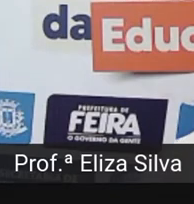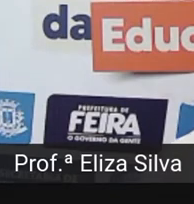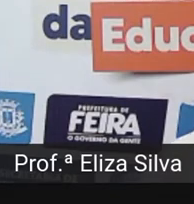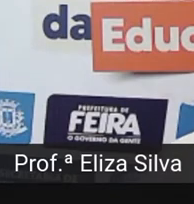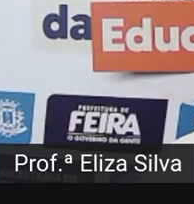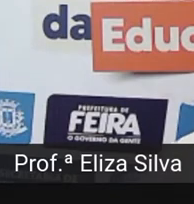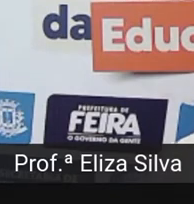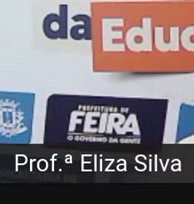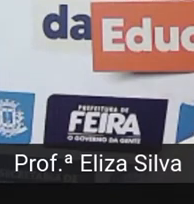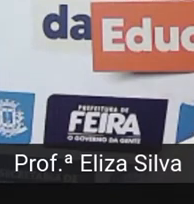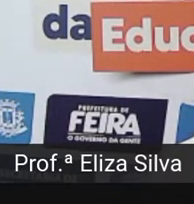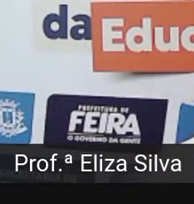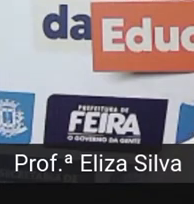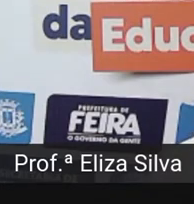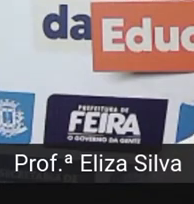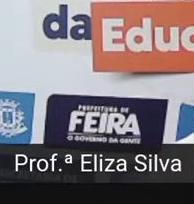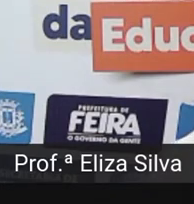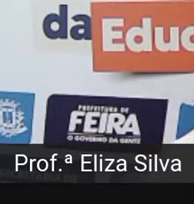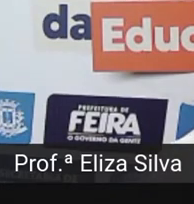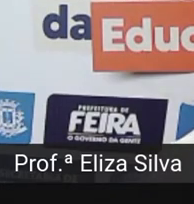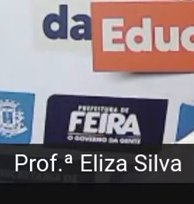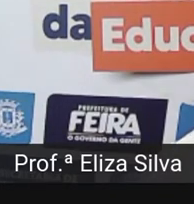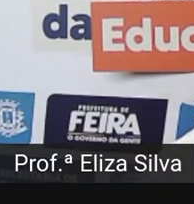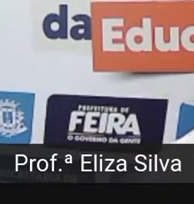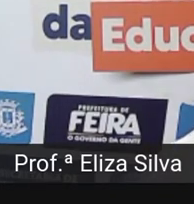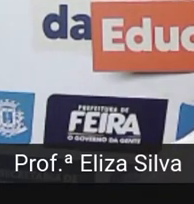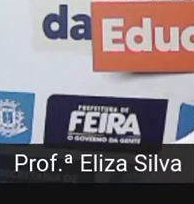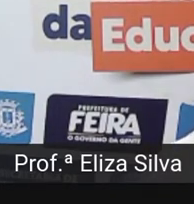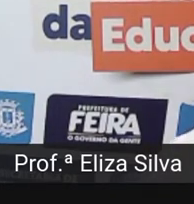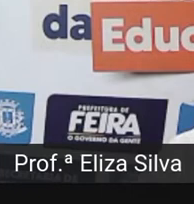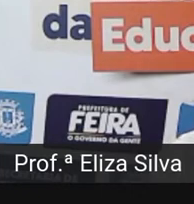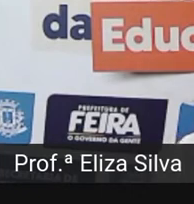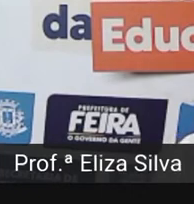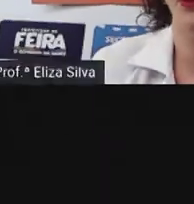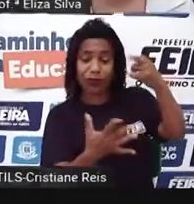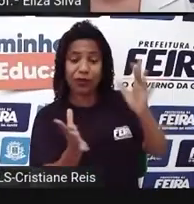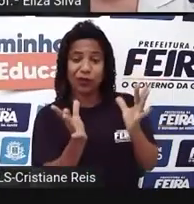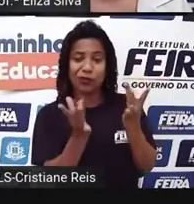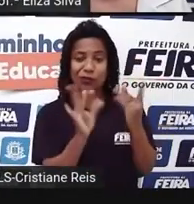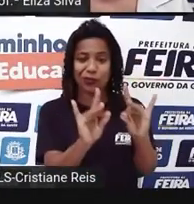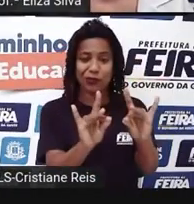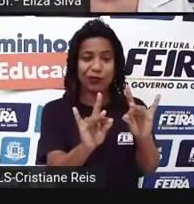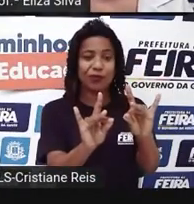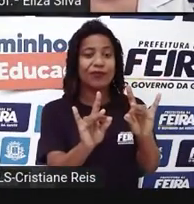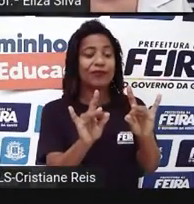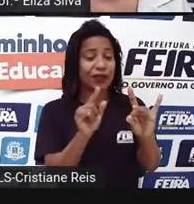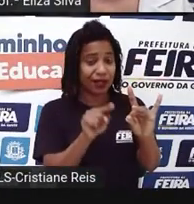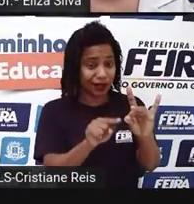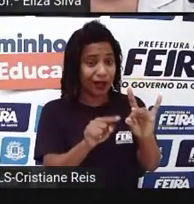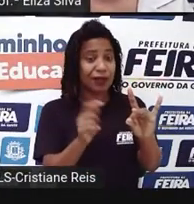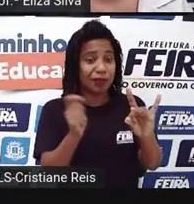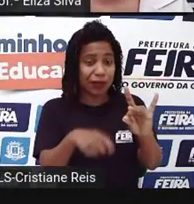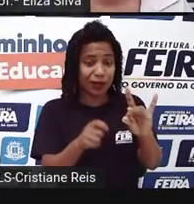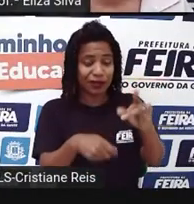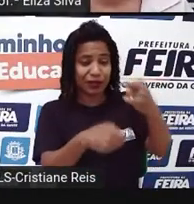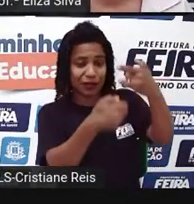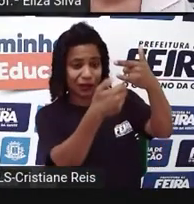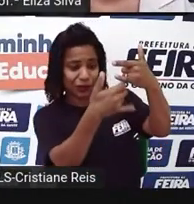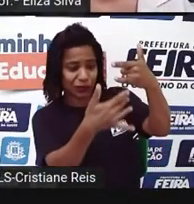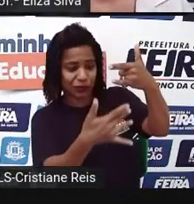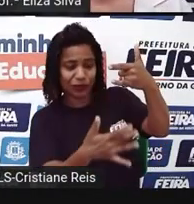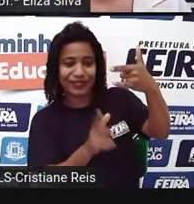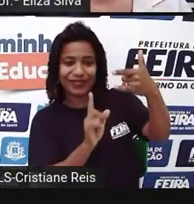para vocês lá no canal da Seduc no YouTube, no campo comentários, para que vocês possam